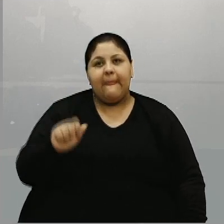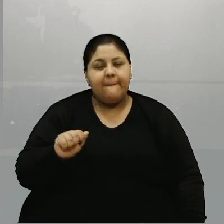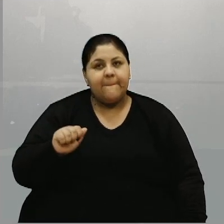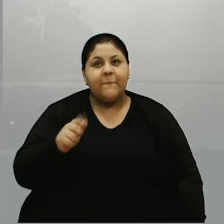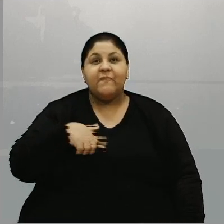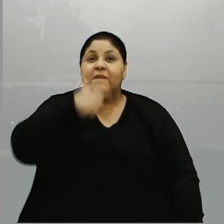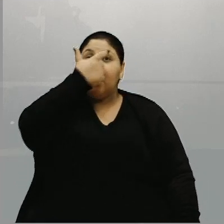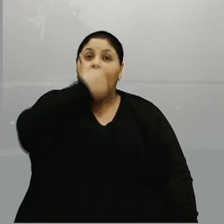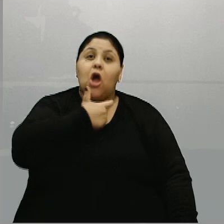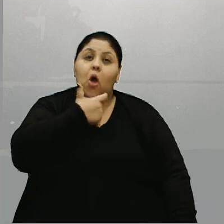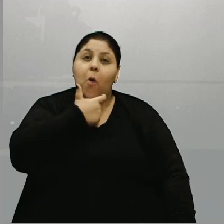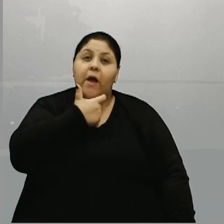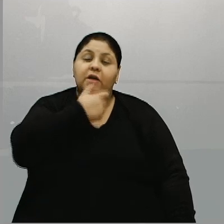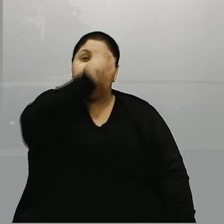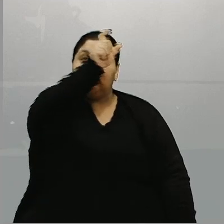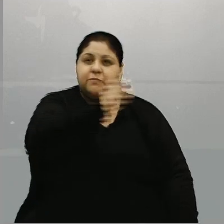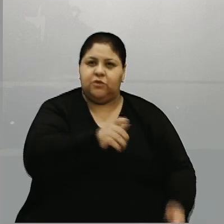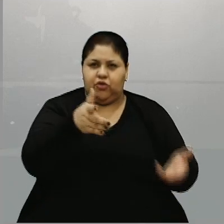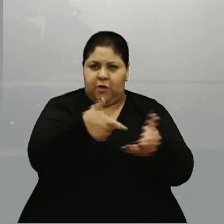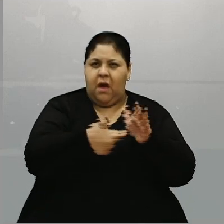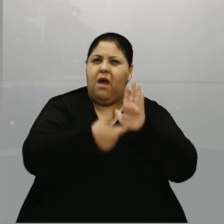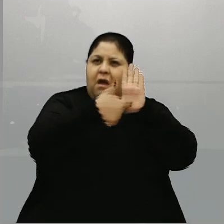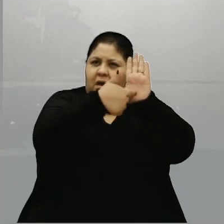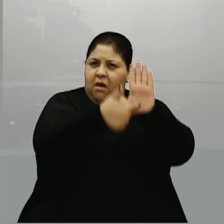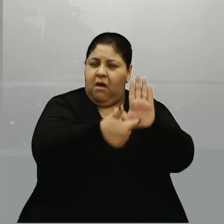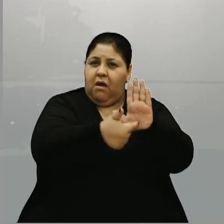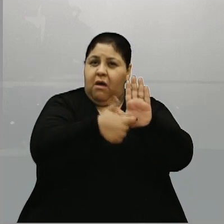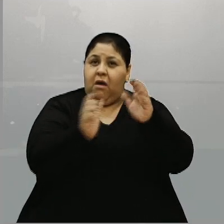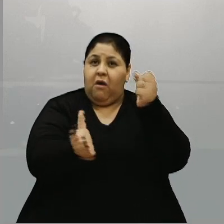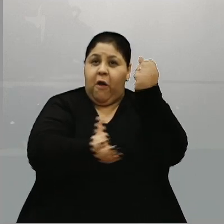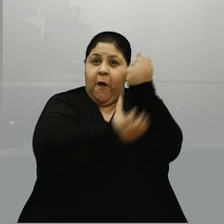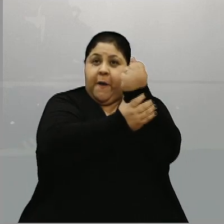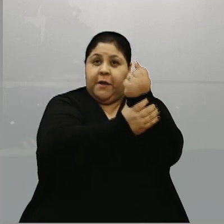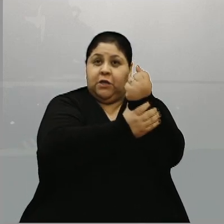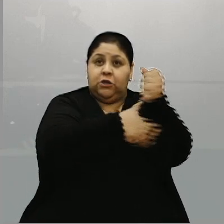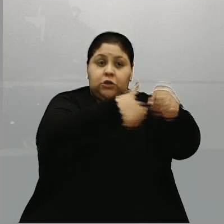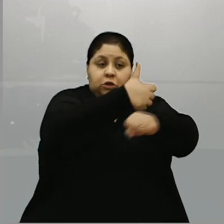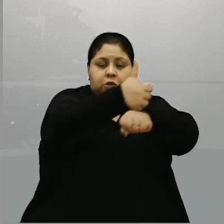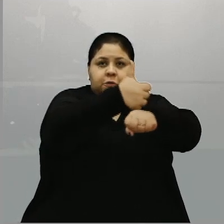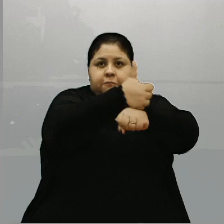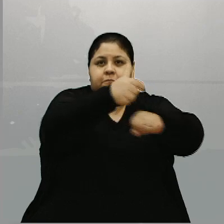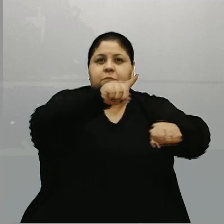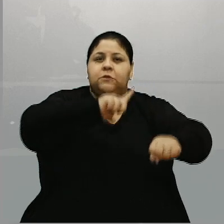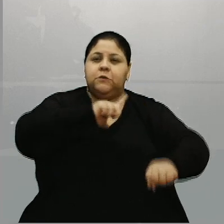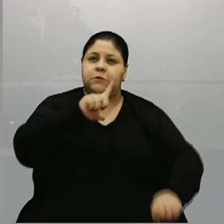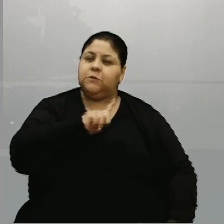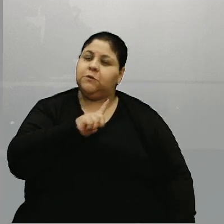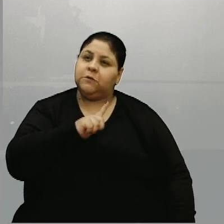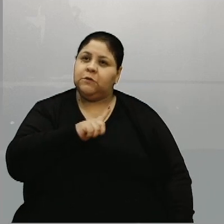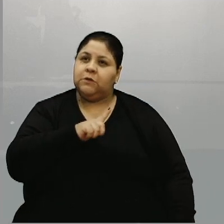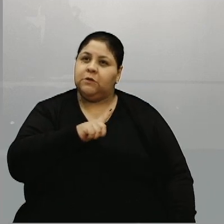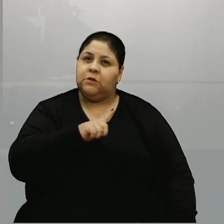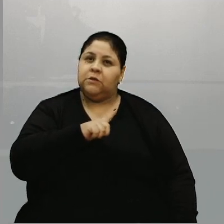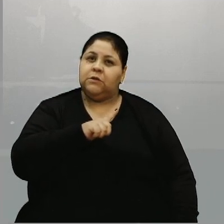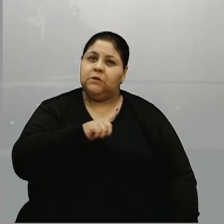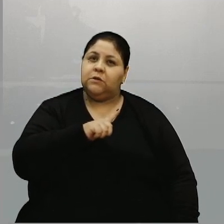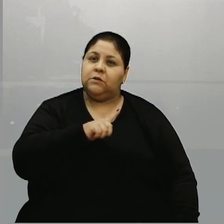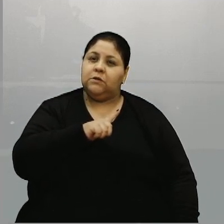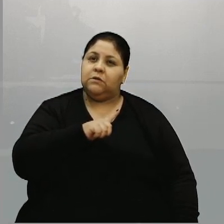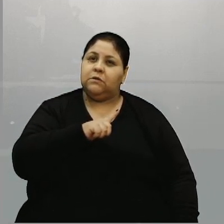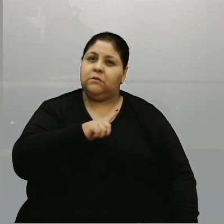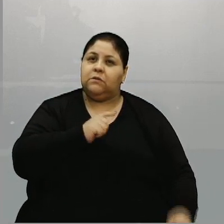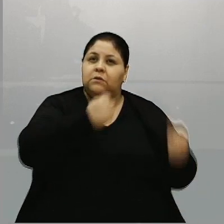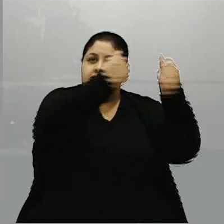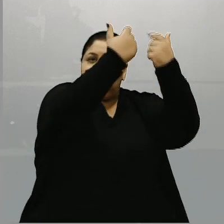acho que aqui o pessoal já está passando, né? Então, para a segurança do operador, aí tem todas